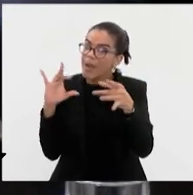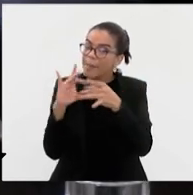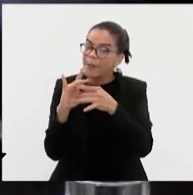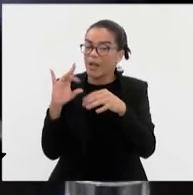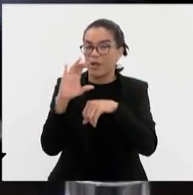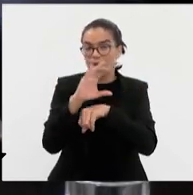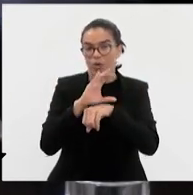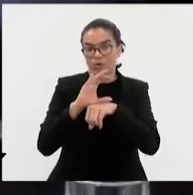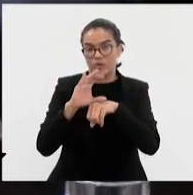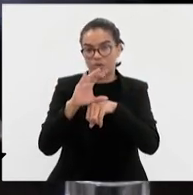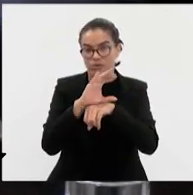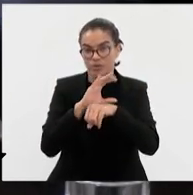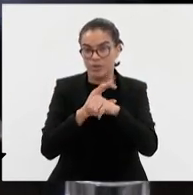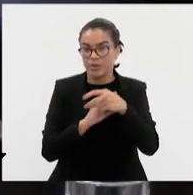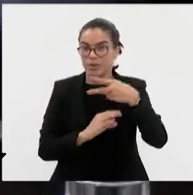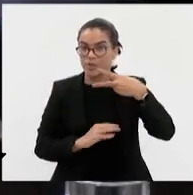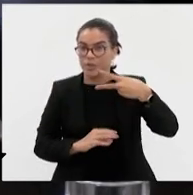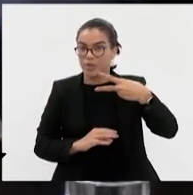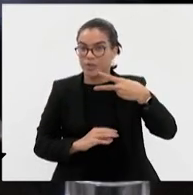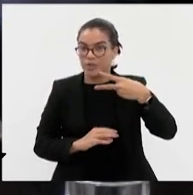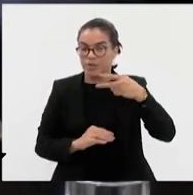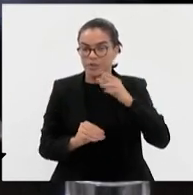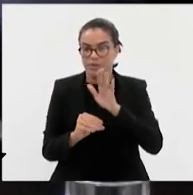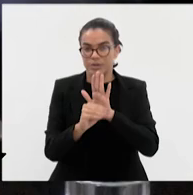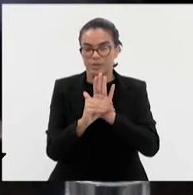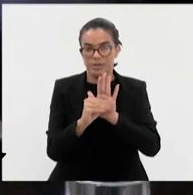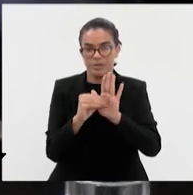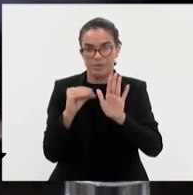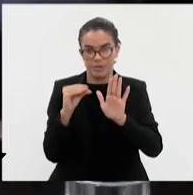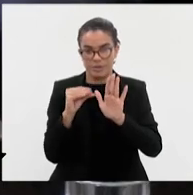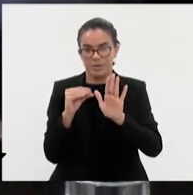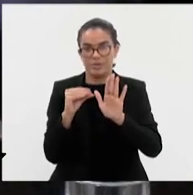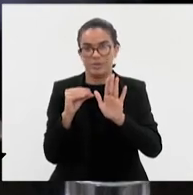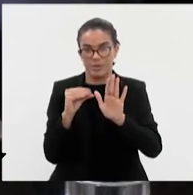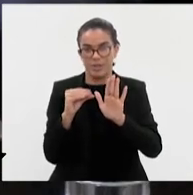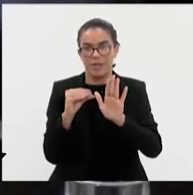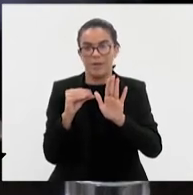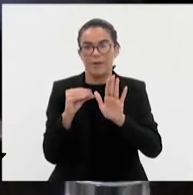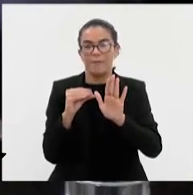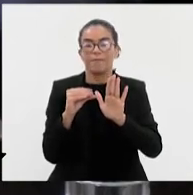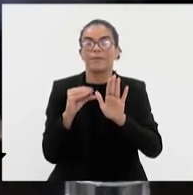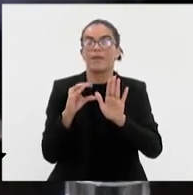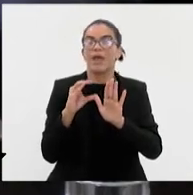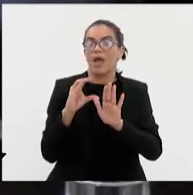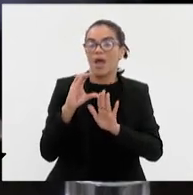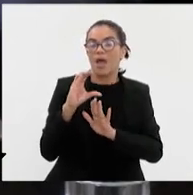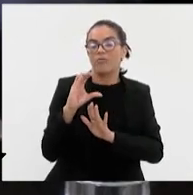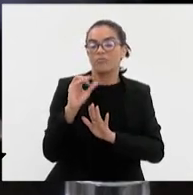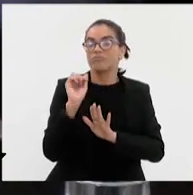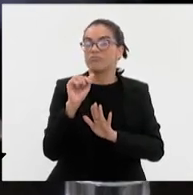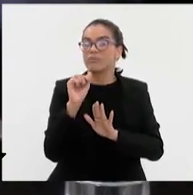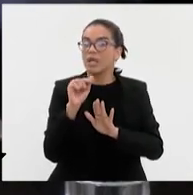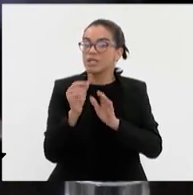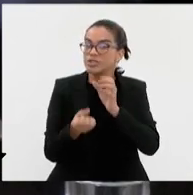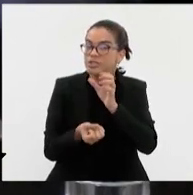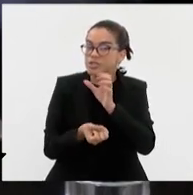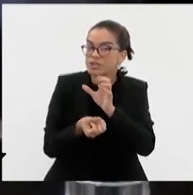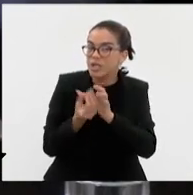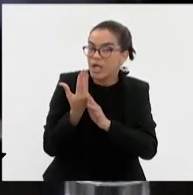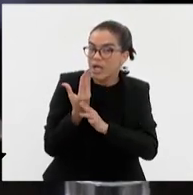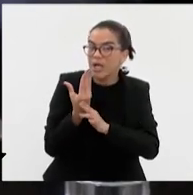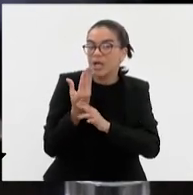constitucionalidade, com duas emendas ao caput. O caput diz assim, estabelece o